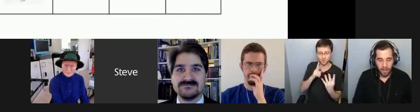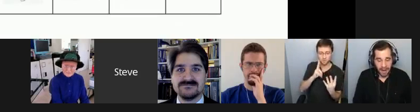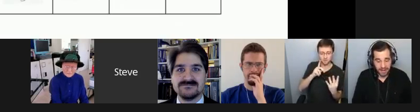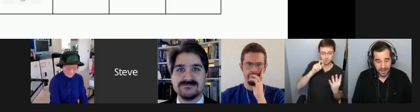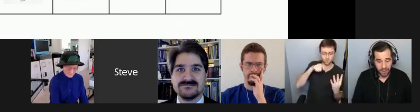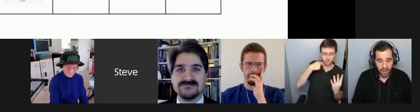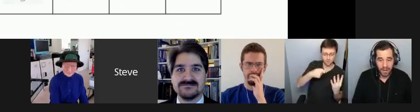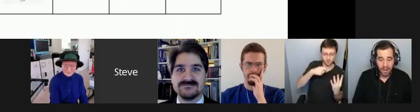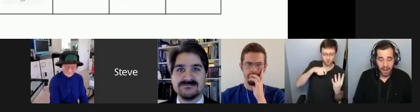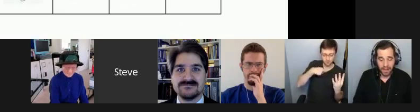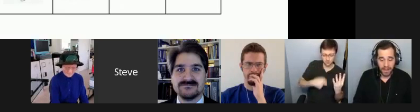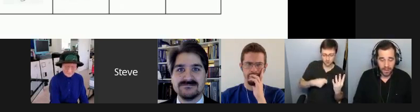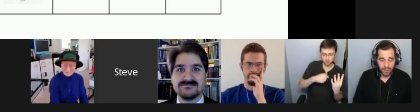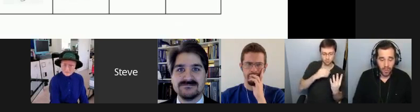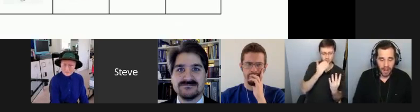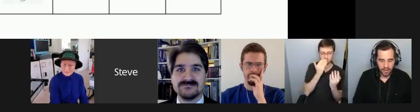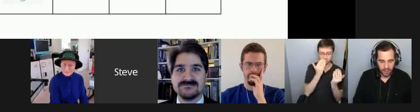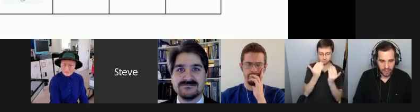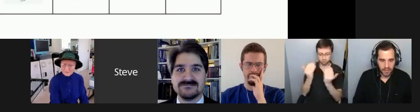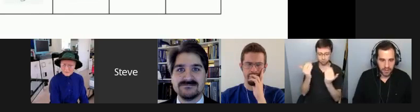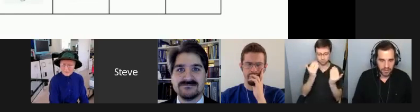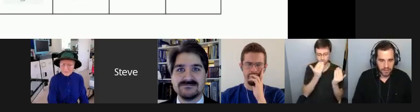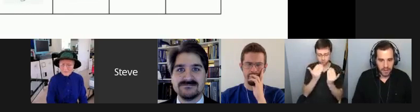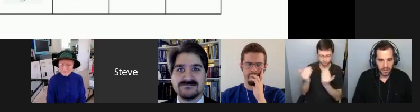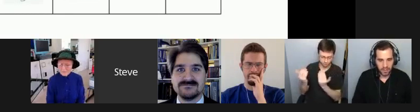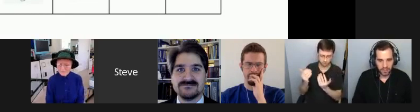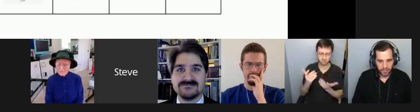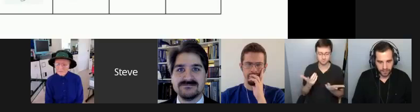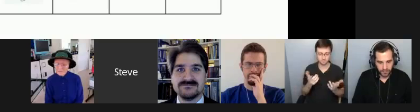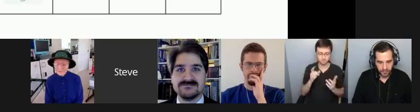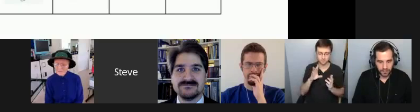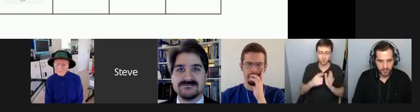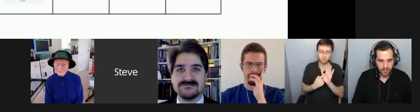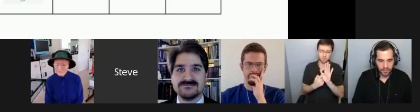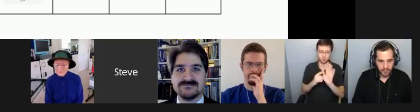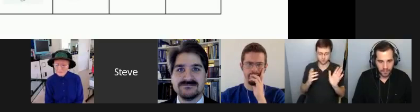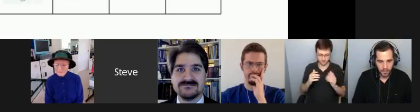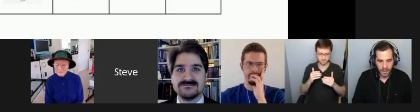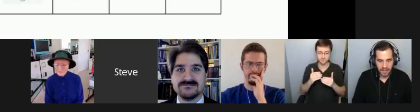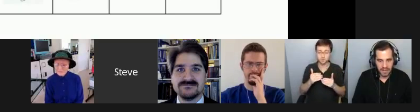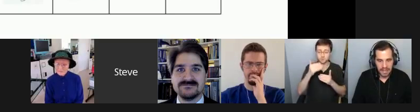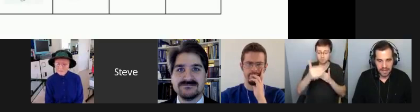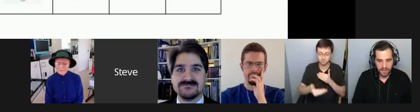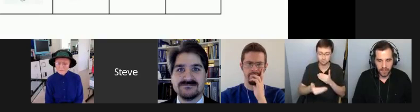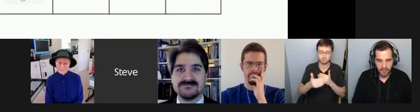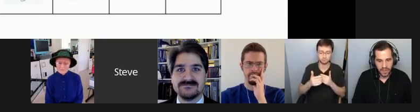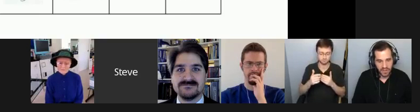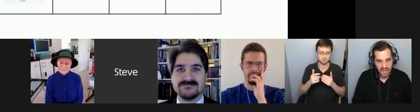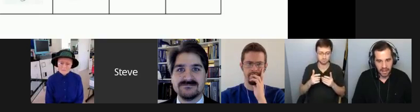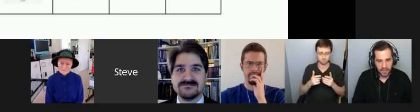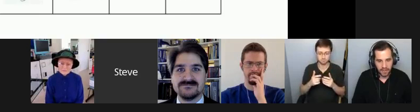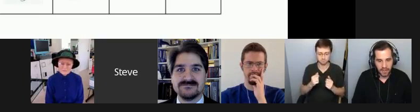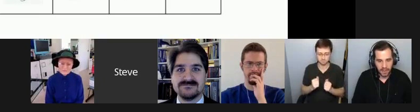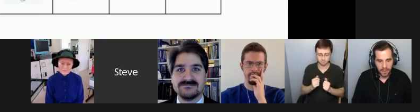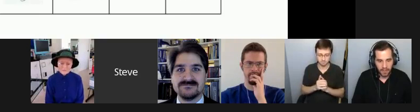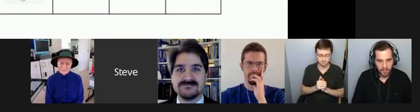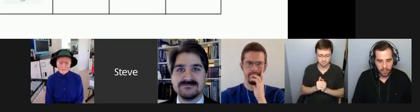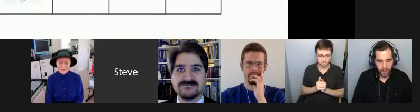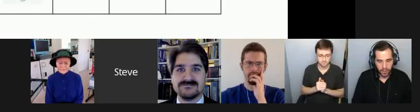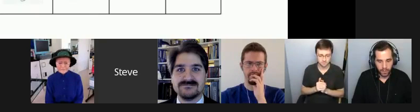fizemos a comparação entre os quatro. Então, sinais que foram